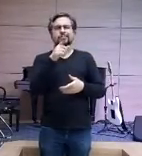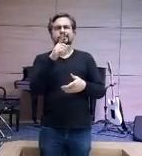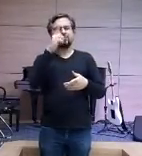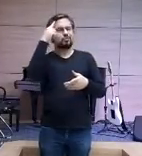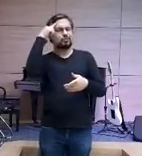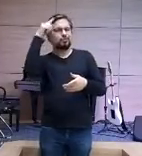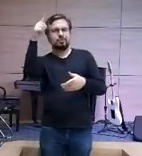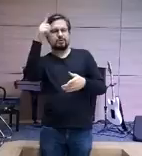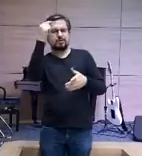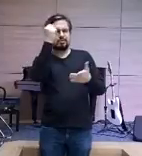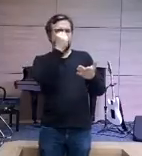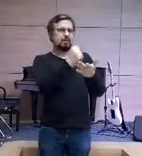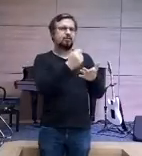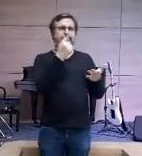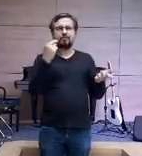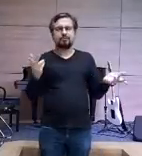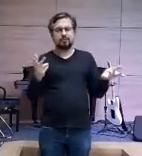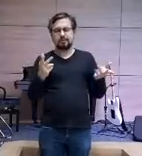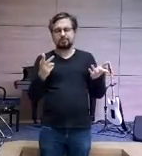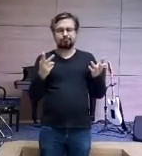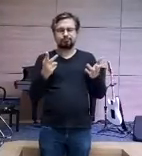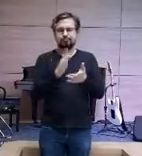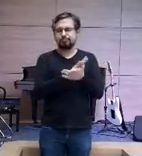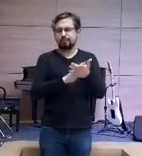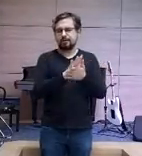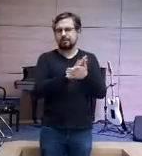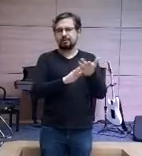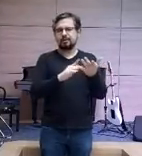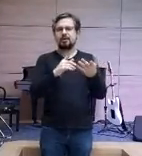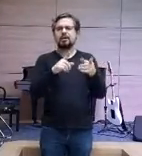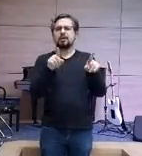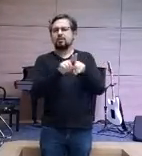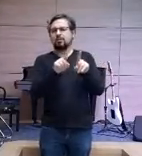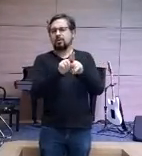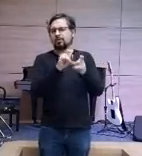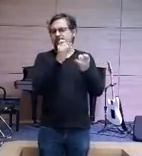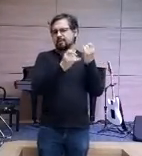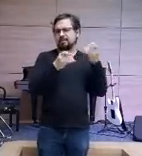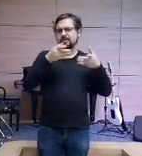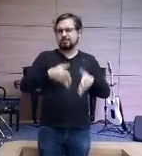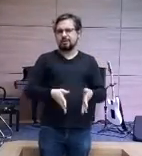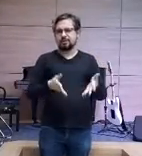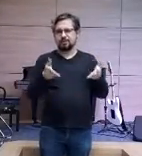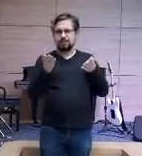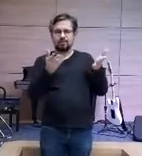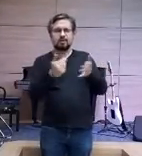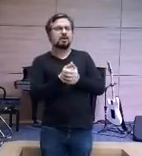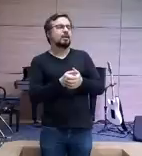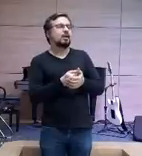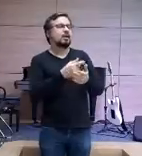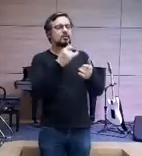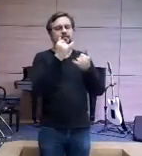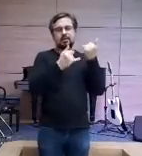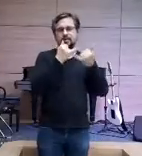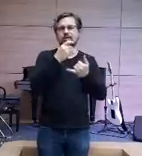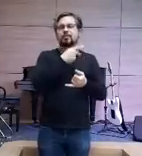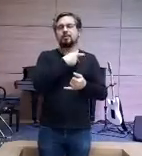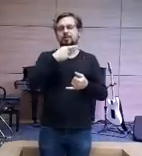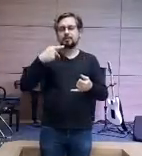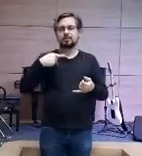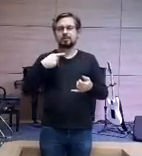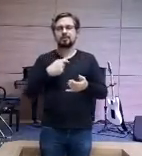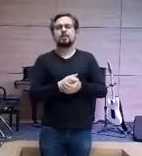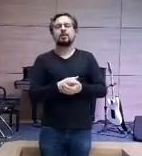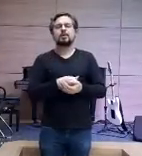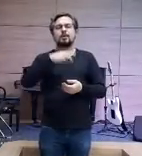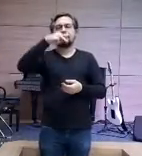data uma hora marcada não foi Cesário não foi algo do tipo né Pastor Maicon chegou a ser ela já tá em casa lá um abraço para